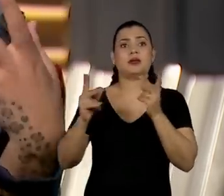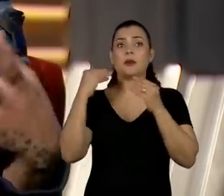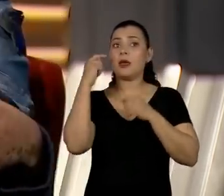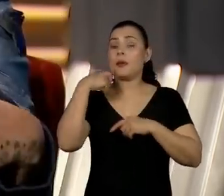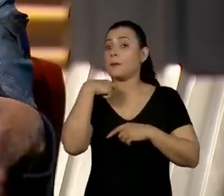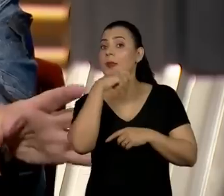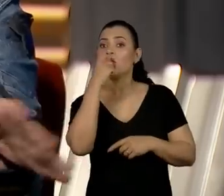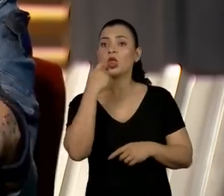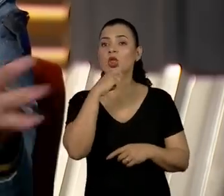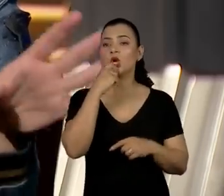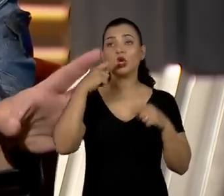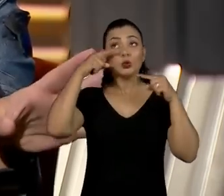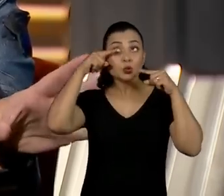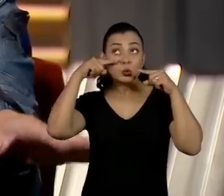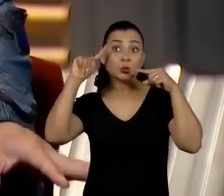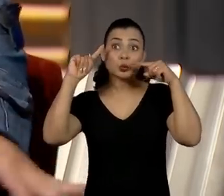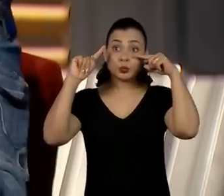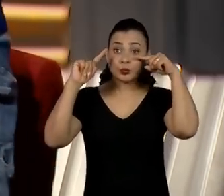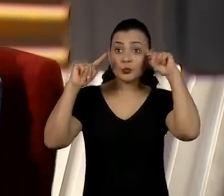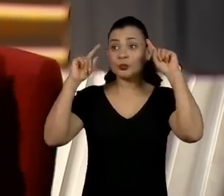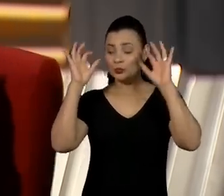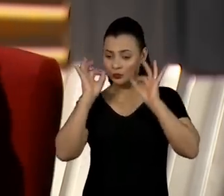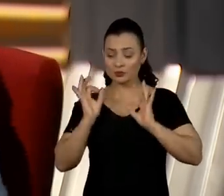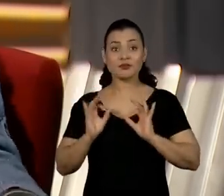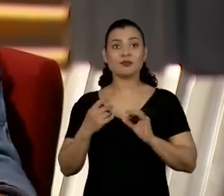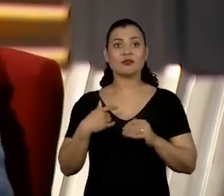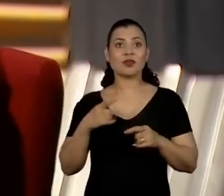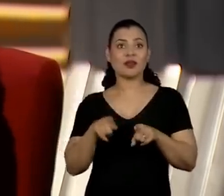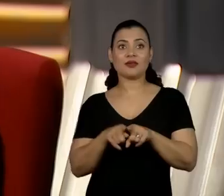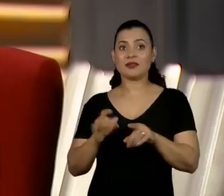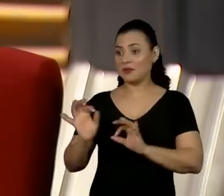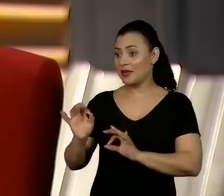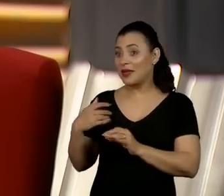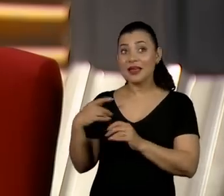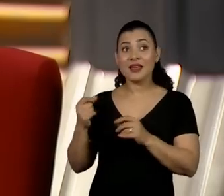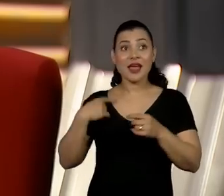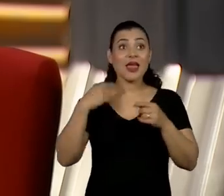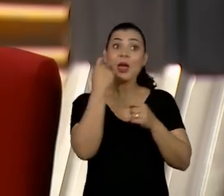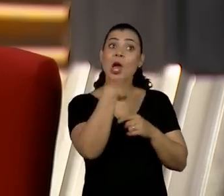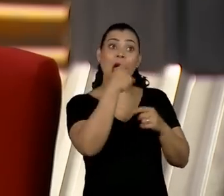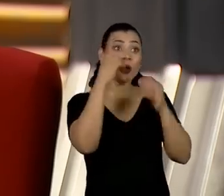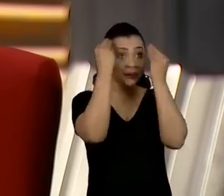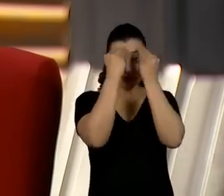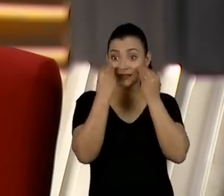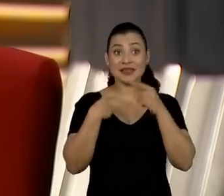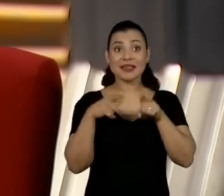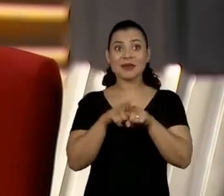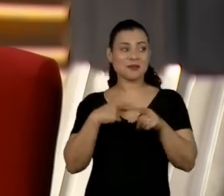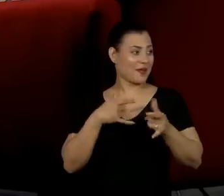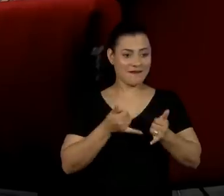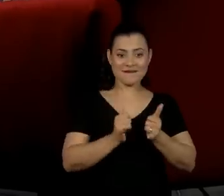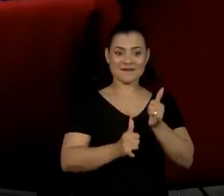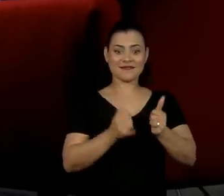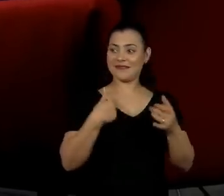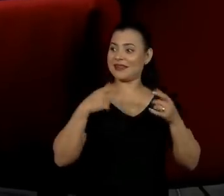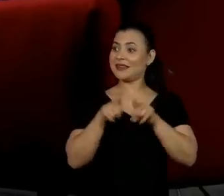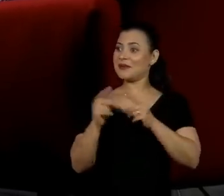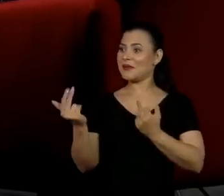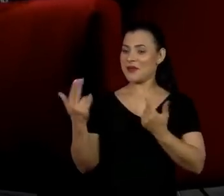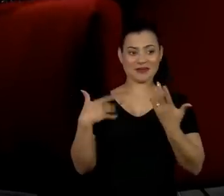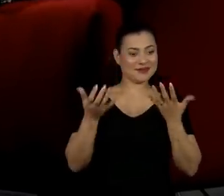passando batoa bom ela saiu eu já começava por salto já começava também me maquiar passar batom